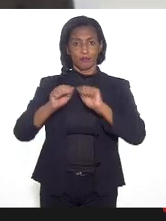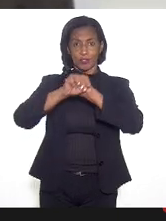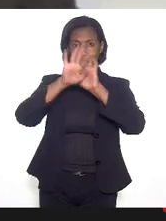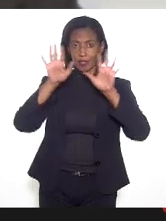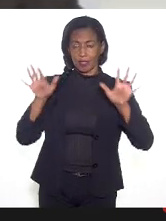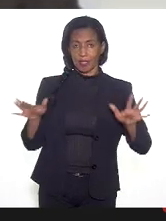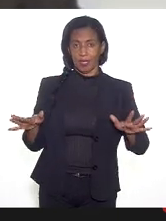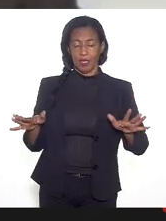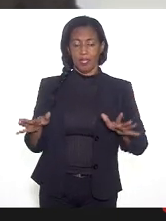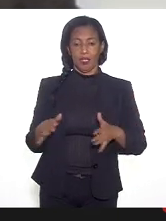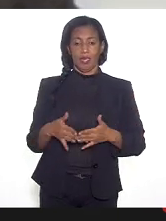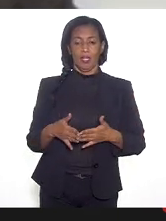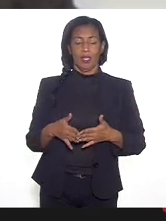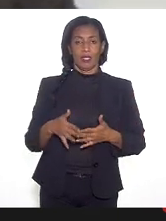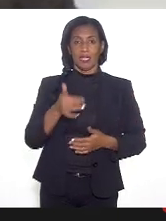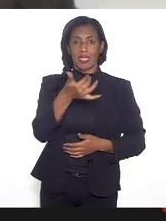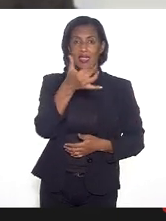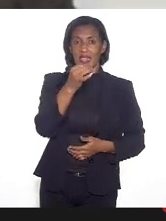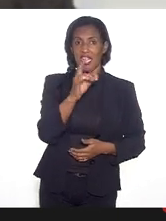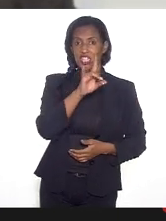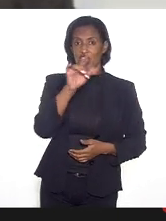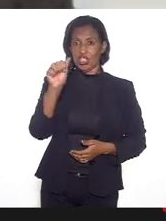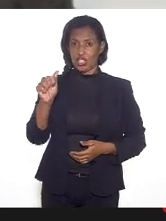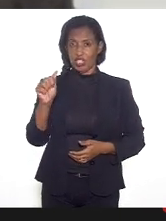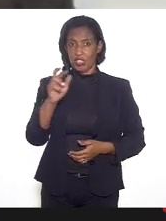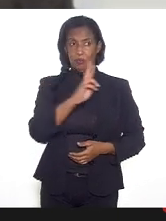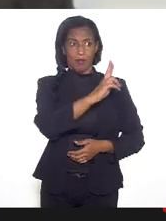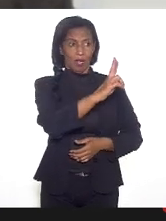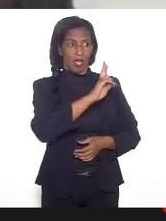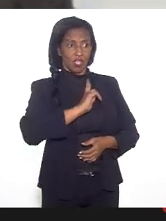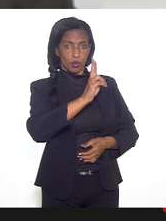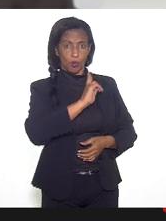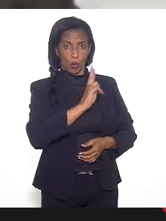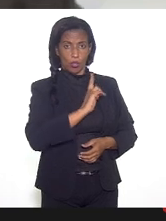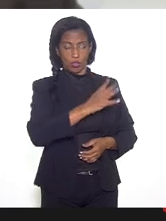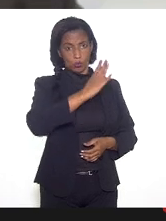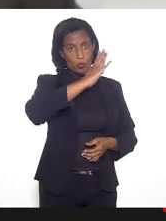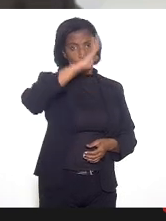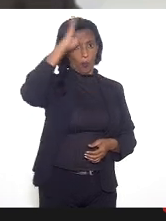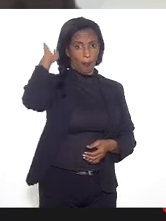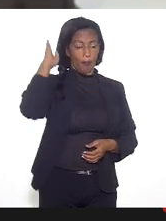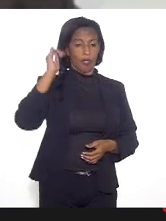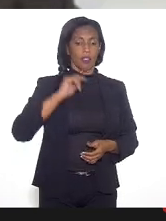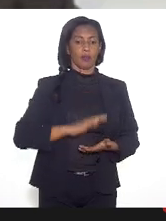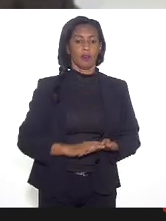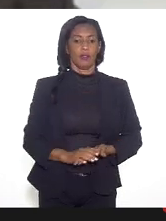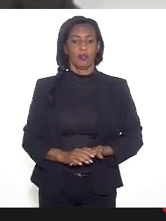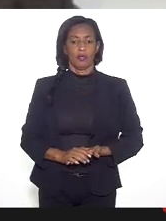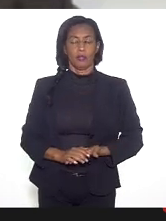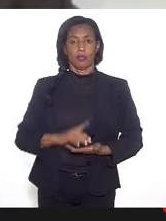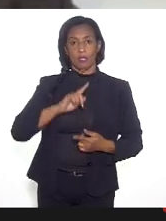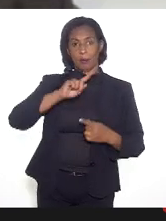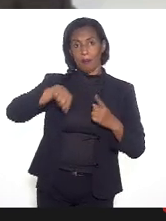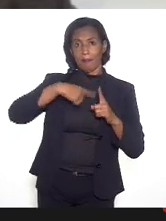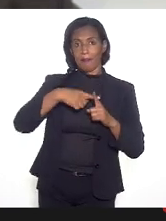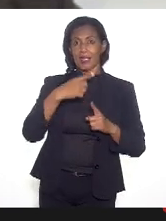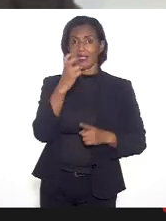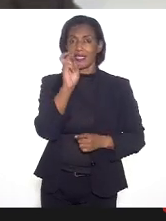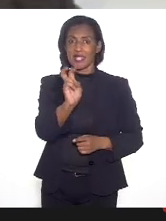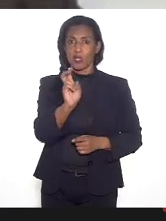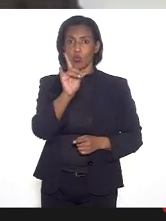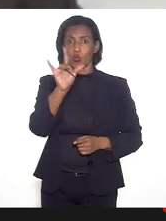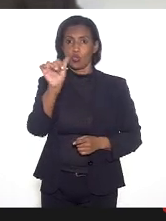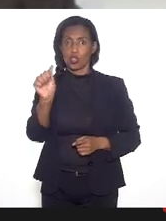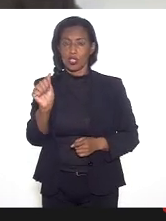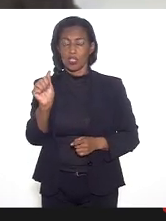que os prazos de 10 dias para as respostas do Corpo de Bombeiros, depois mais 5 dias, a gente